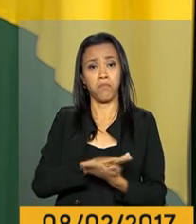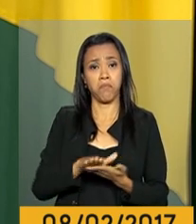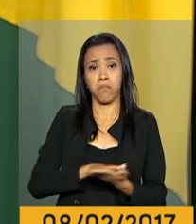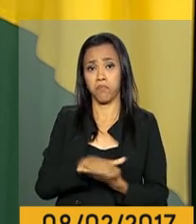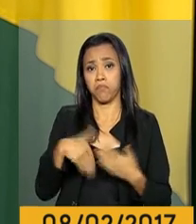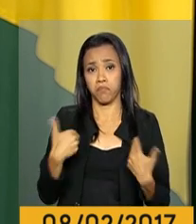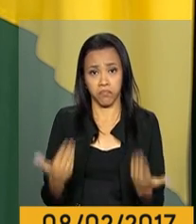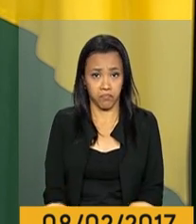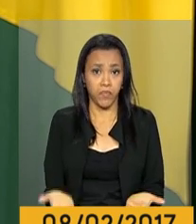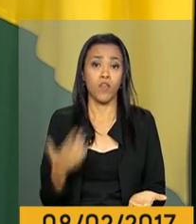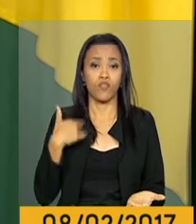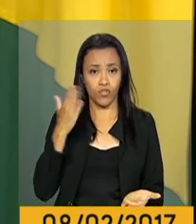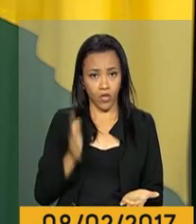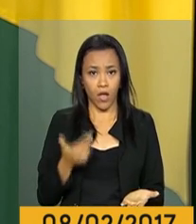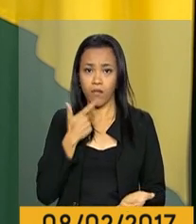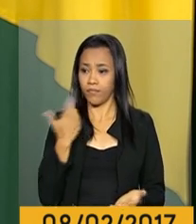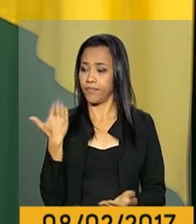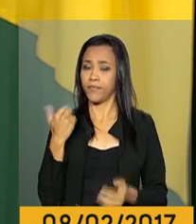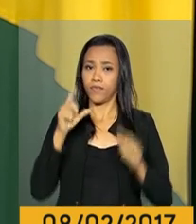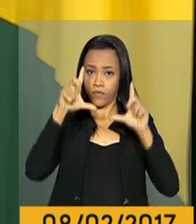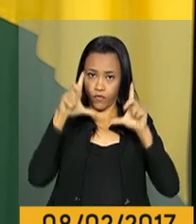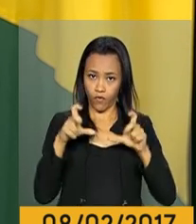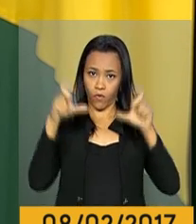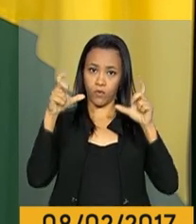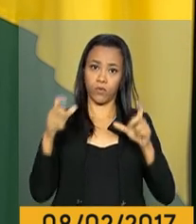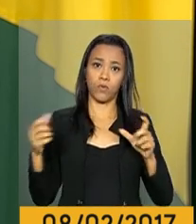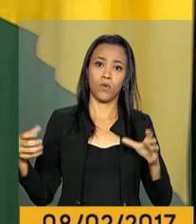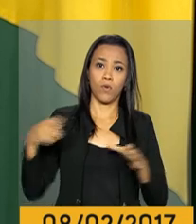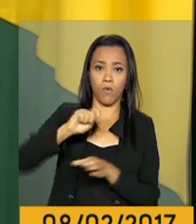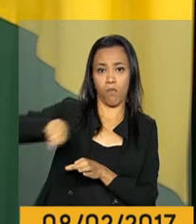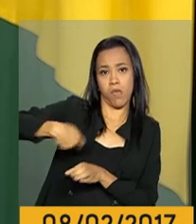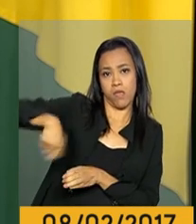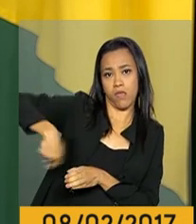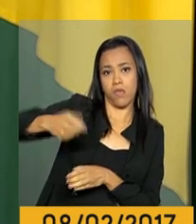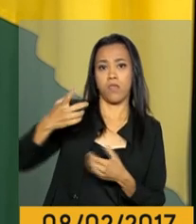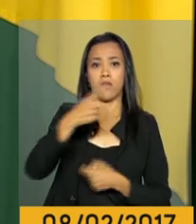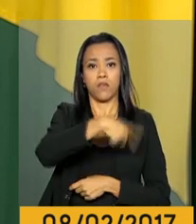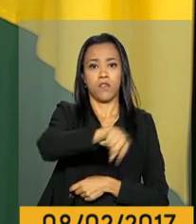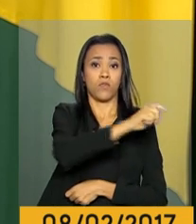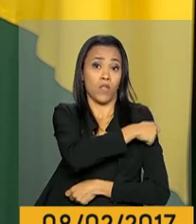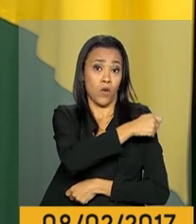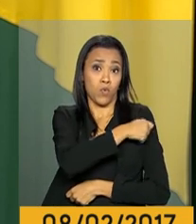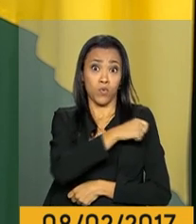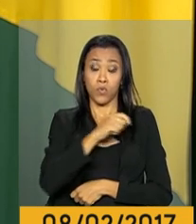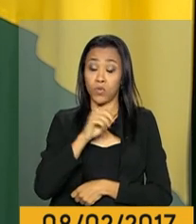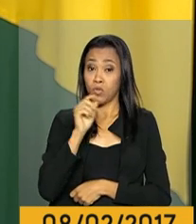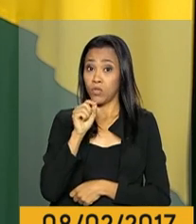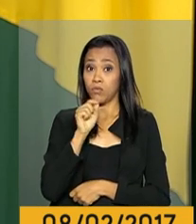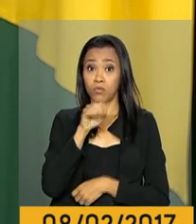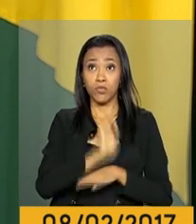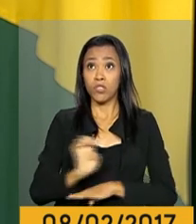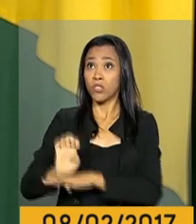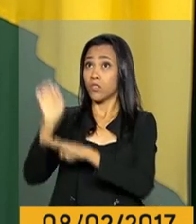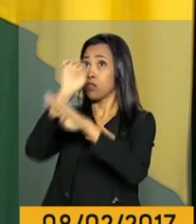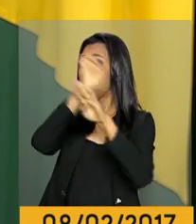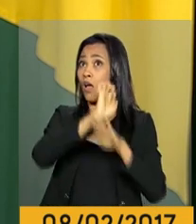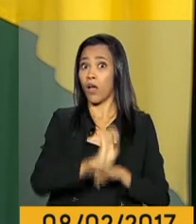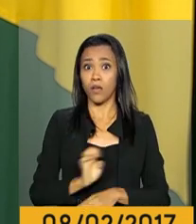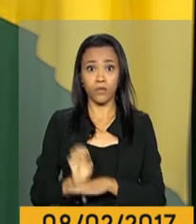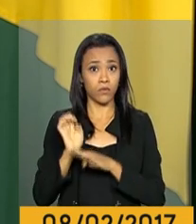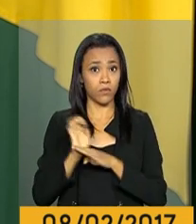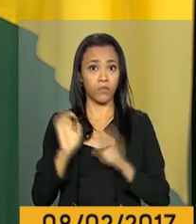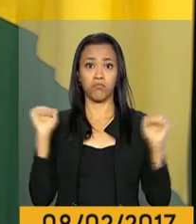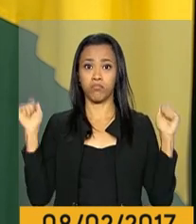acabei de tirar uma foto com eles e Verifiquei que eles vieram de todo o país praticamente todos estados